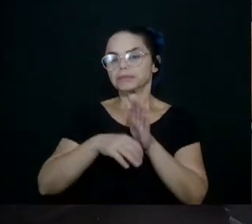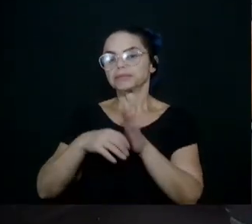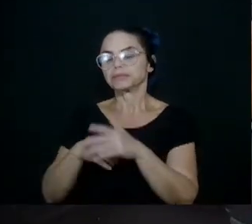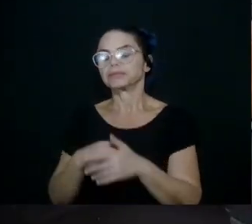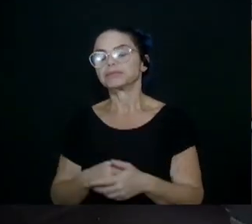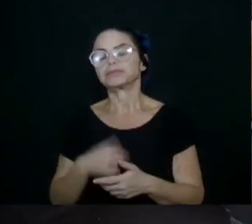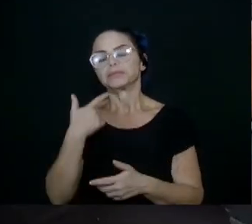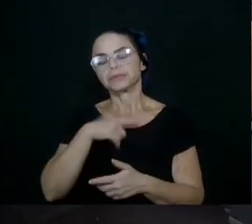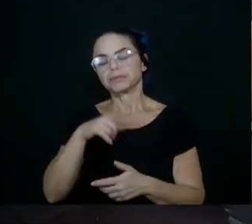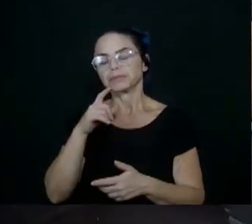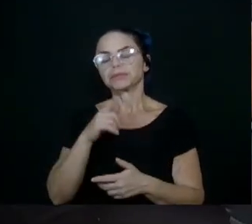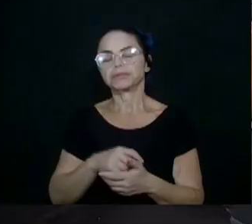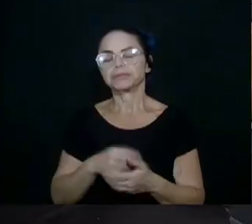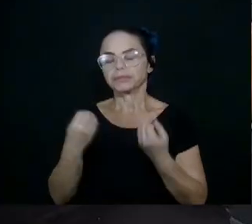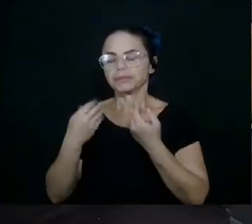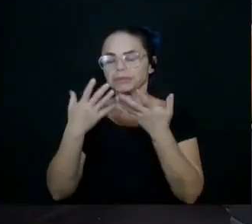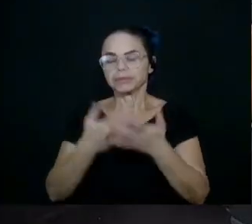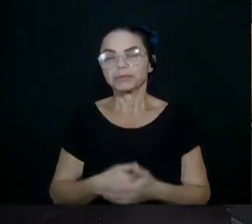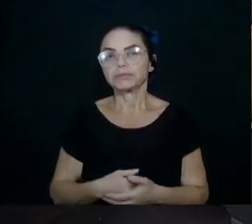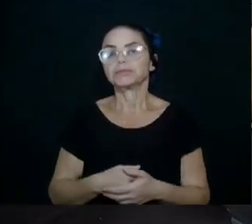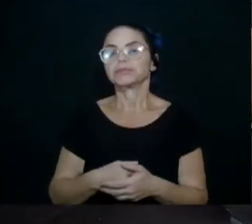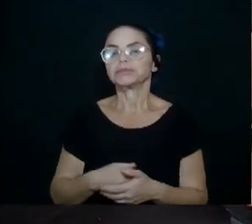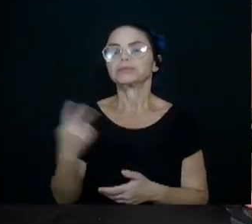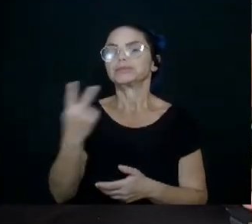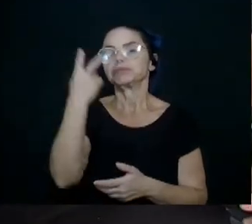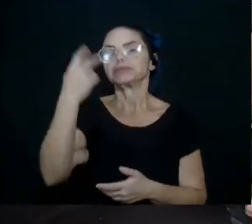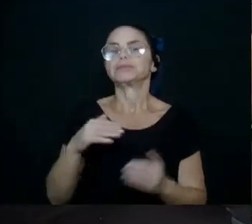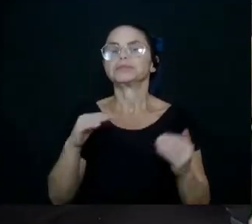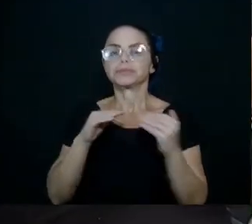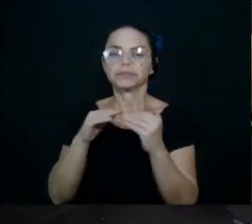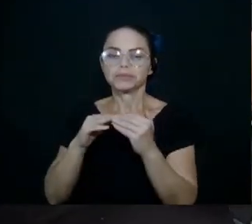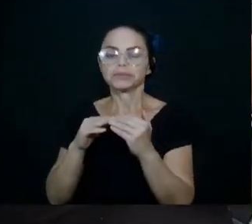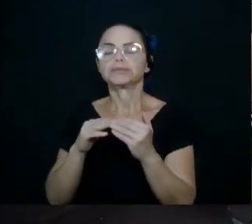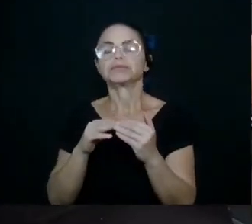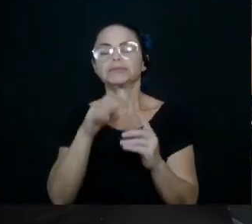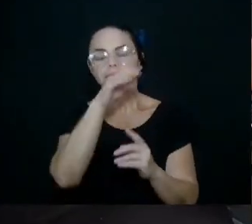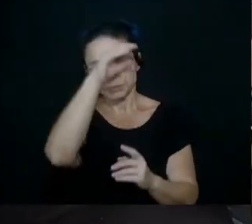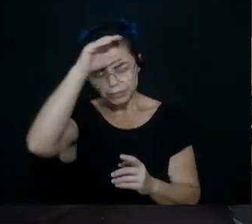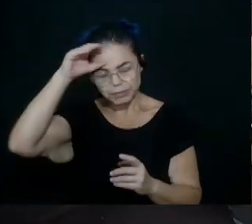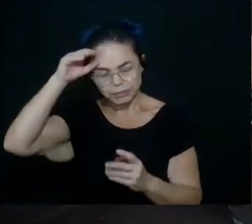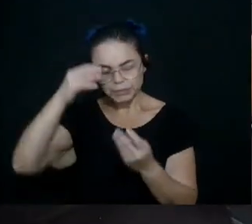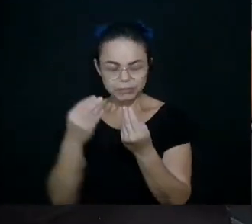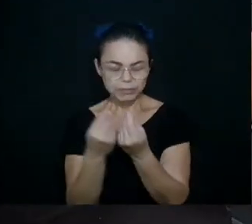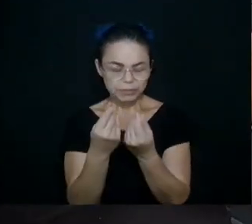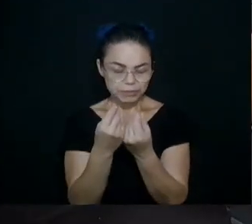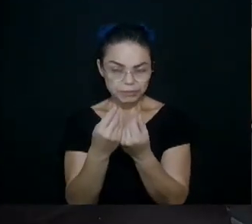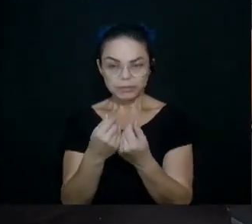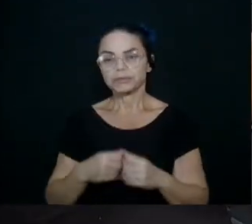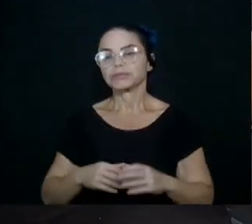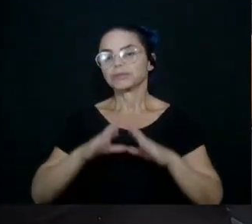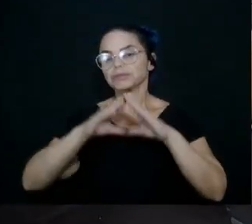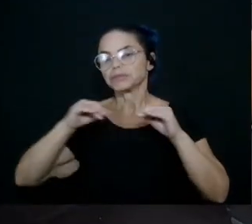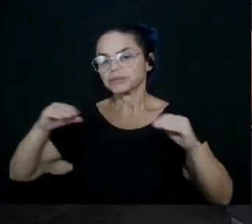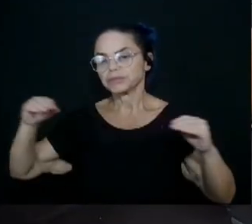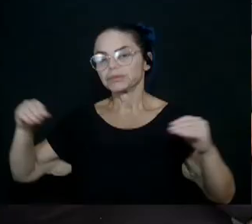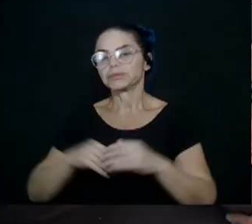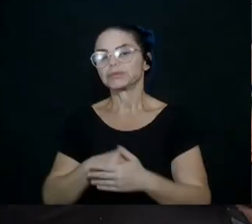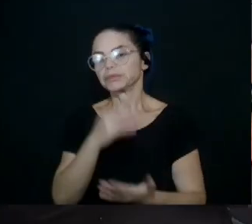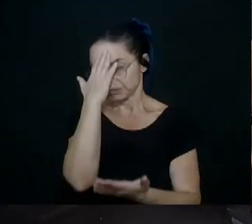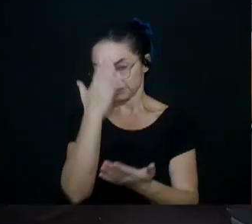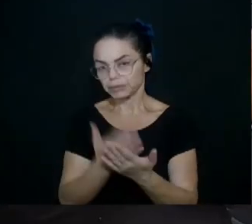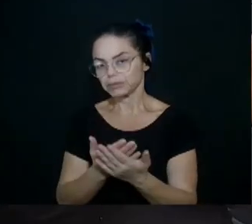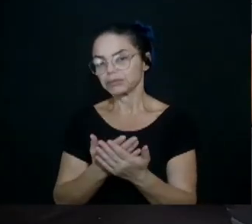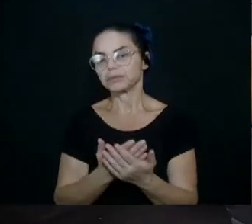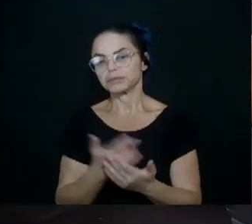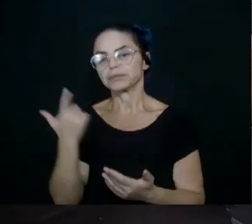bem, entregando um valor adequado para aquele cliente, entregando uma qualidade de serviço, um ambiente confortável. Eu acredito que todos conseguiram se